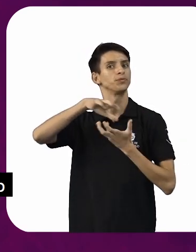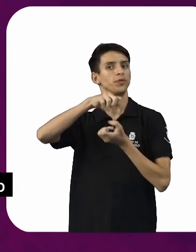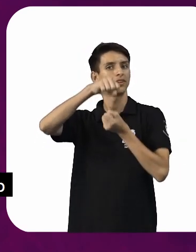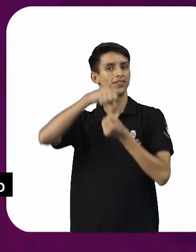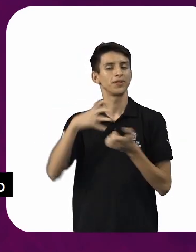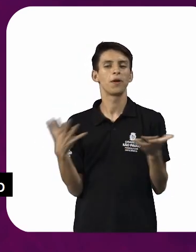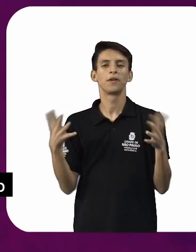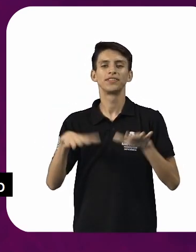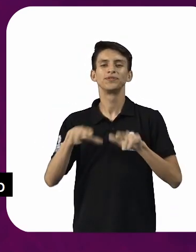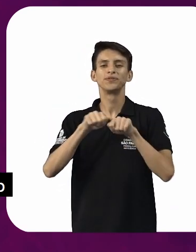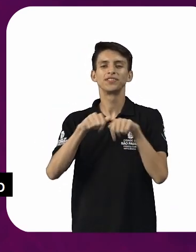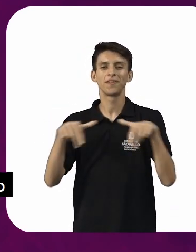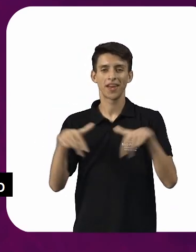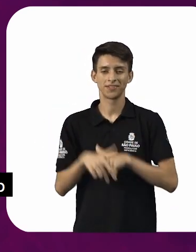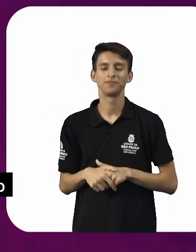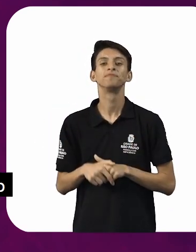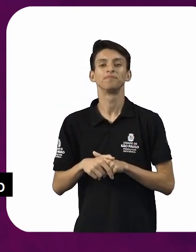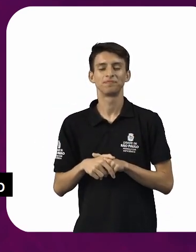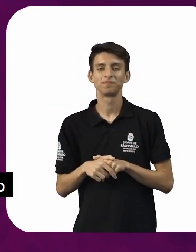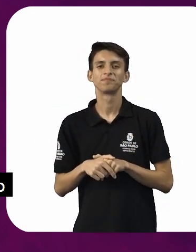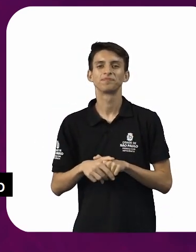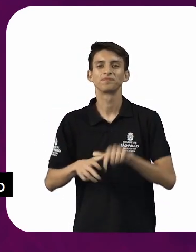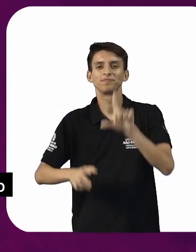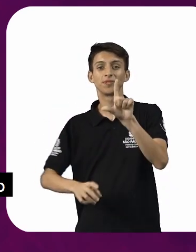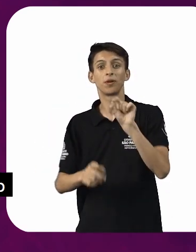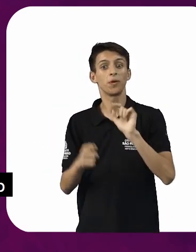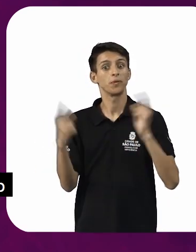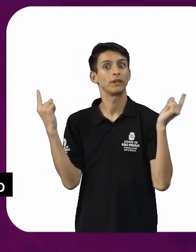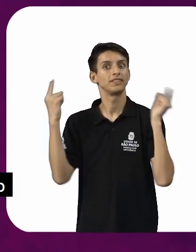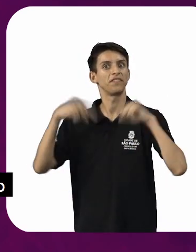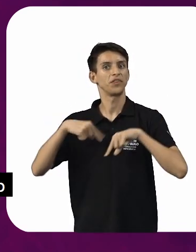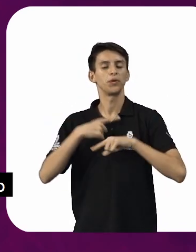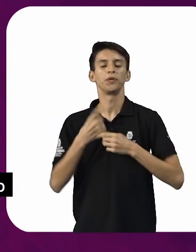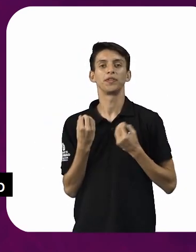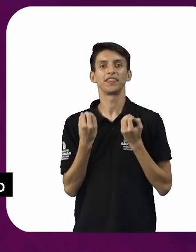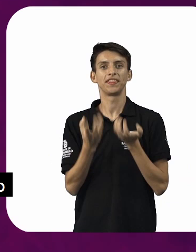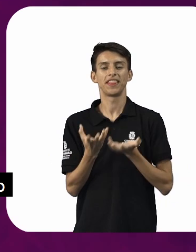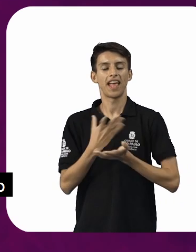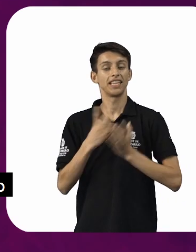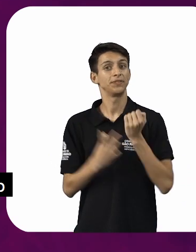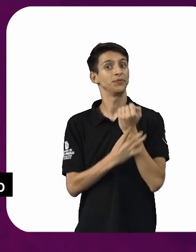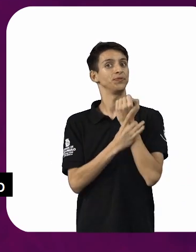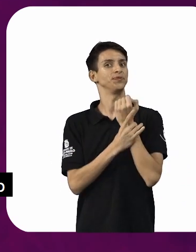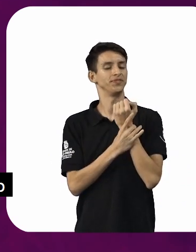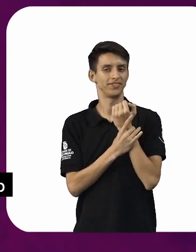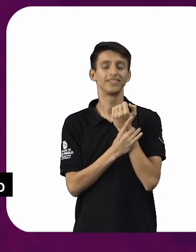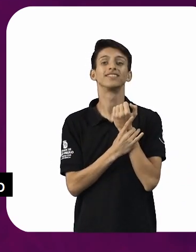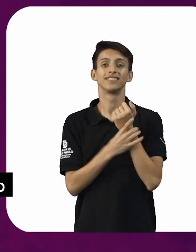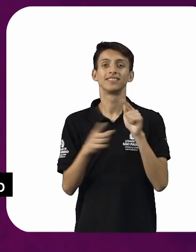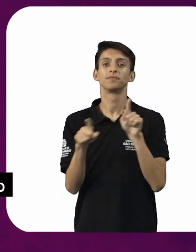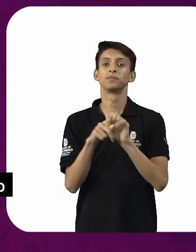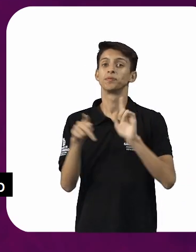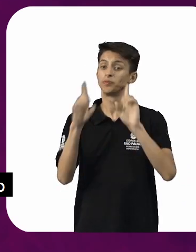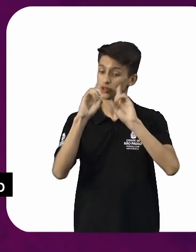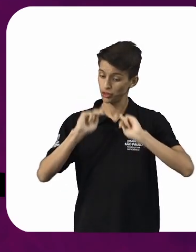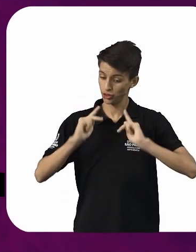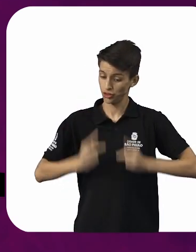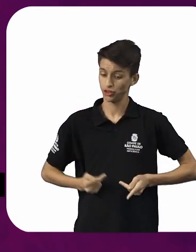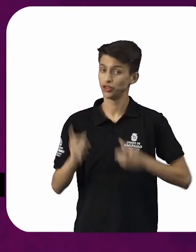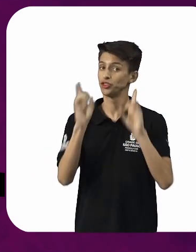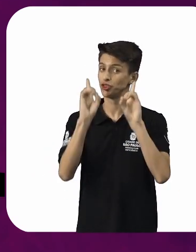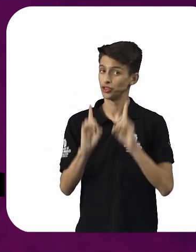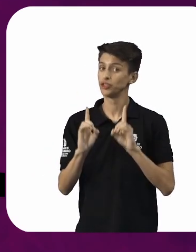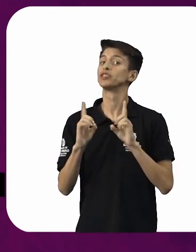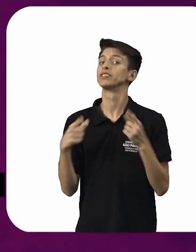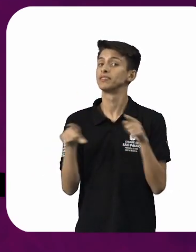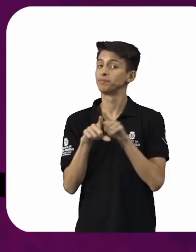e diverso. E elegeu Marcelo como Lessi. desafio promover garantia dos direitos fundamentais, é signatário do Pacto Nacional do Poder